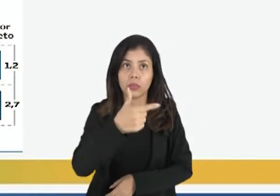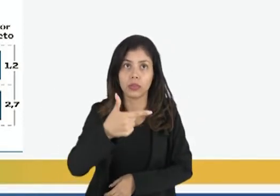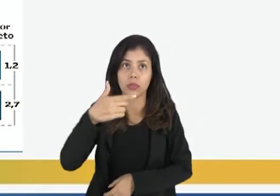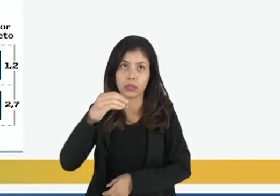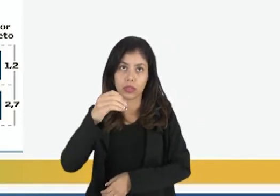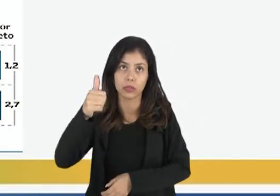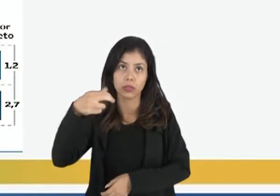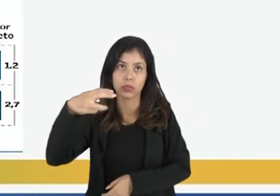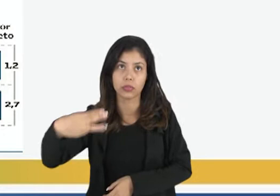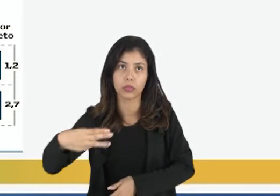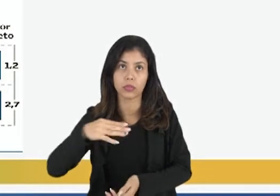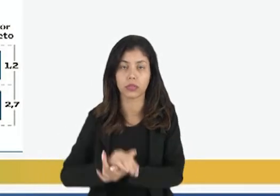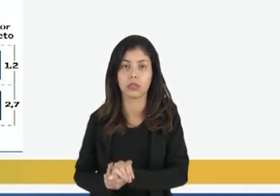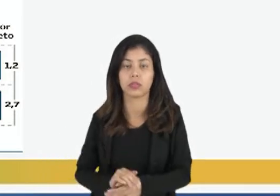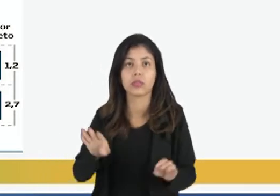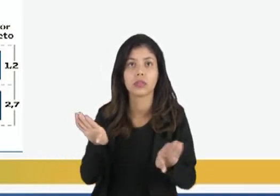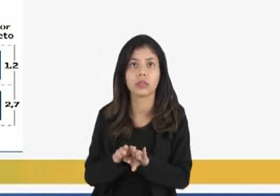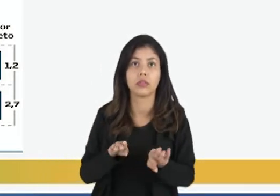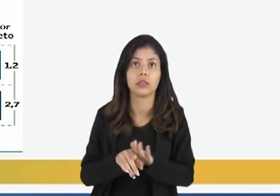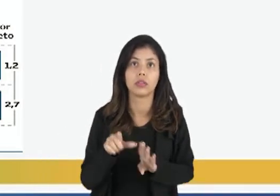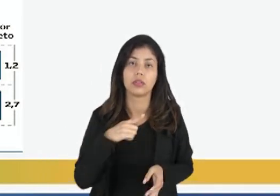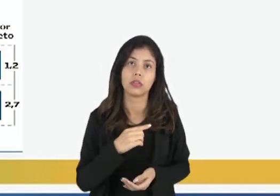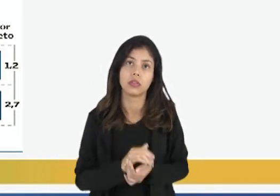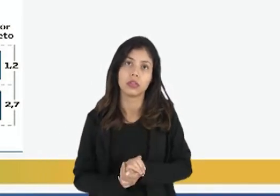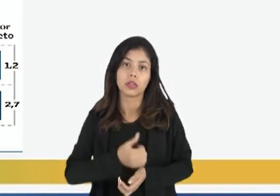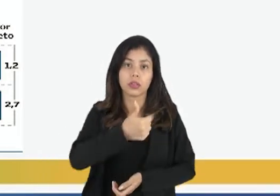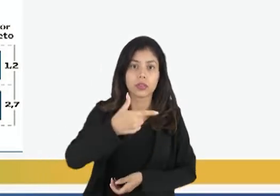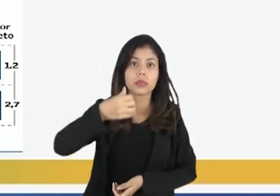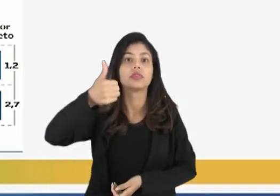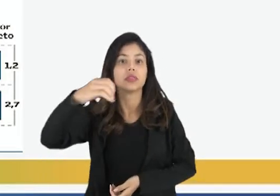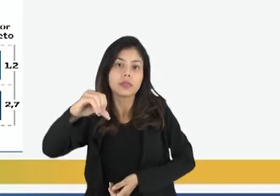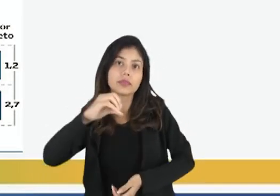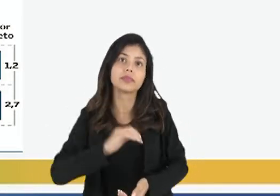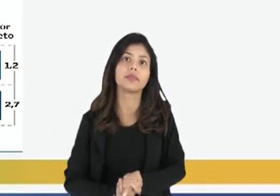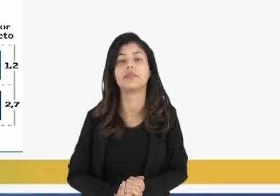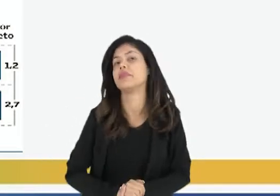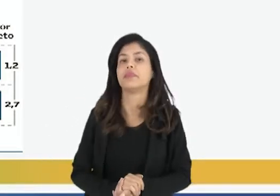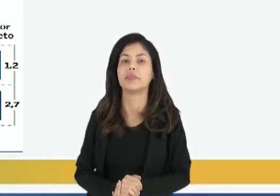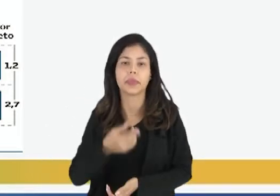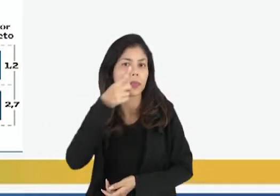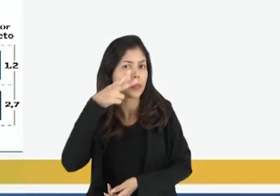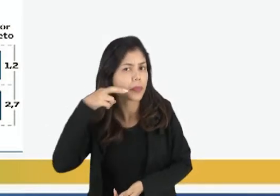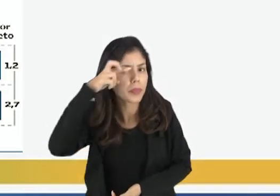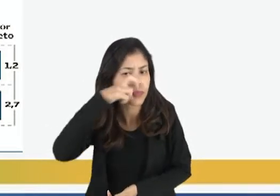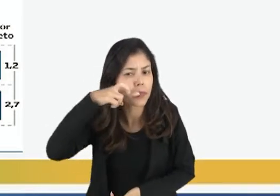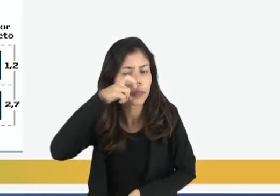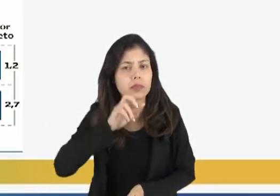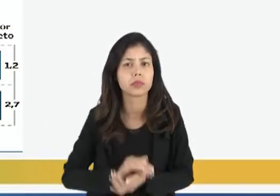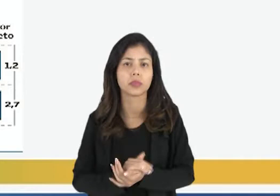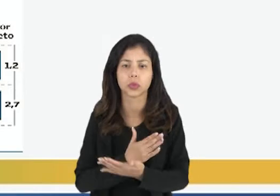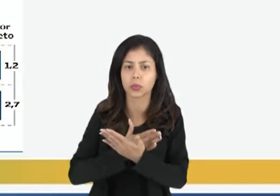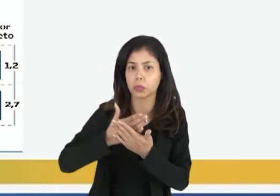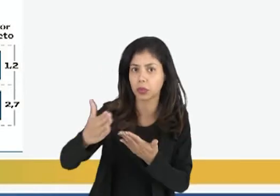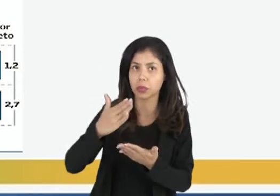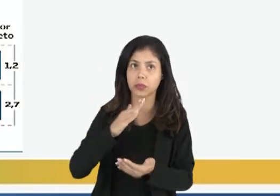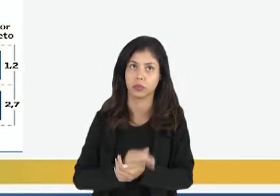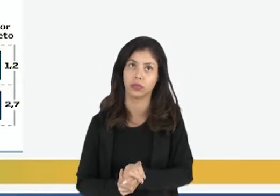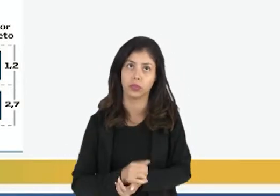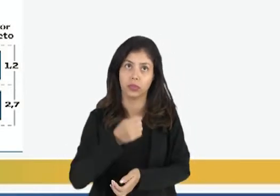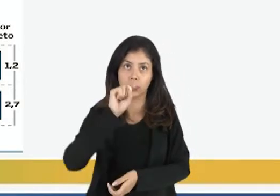1.203. No terceiro trimestre de 2019, que é o período que a gente está analisando aí desde o começo, R$